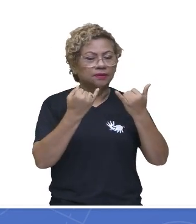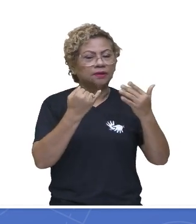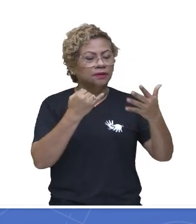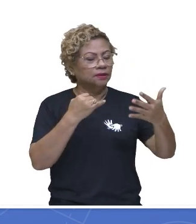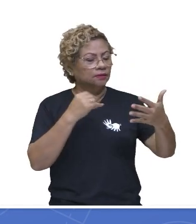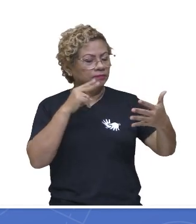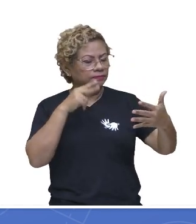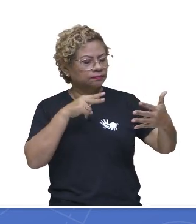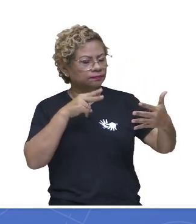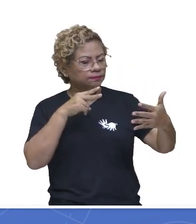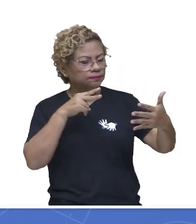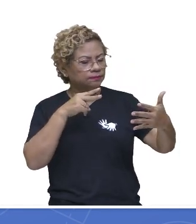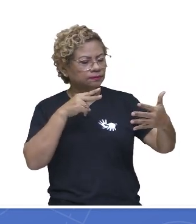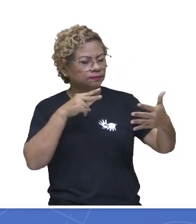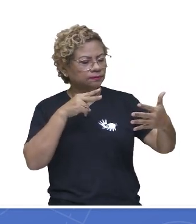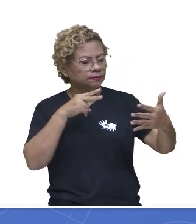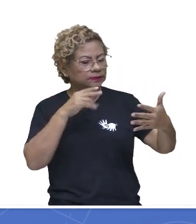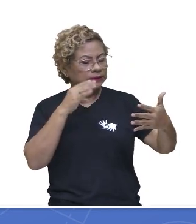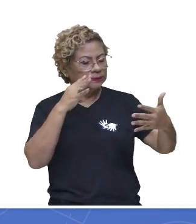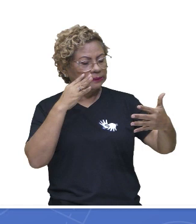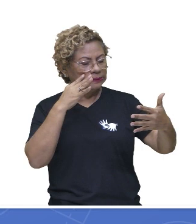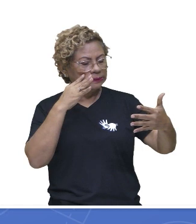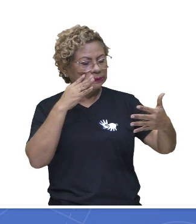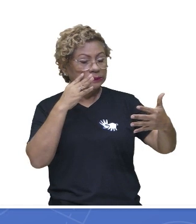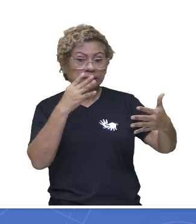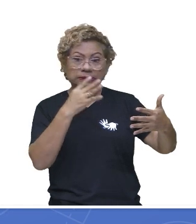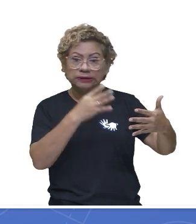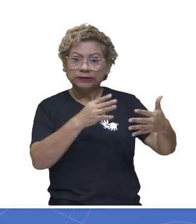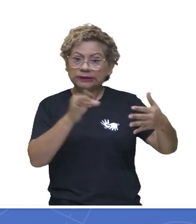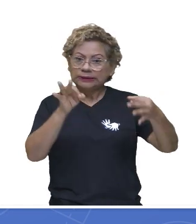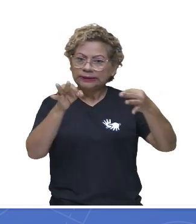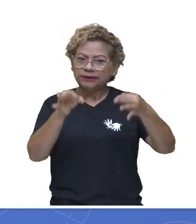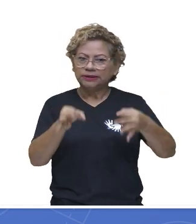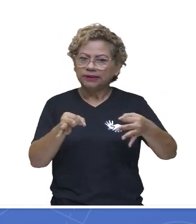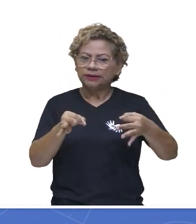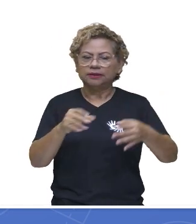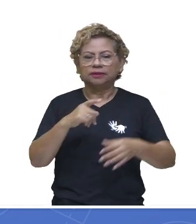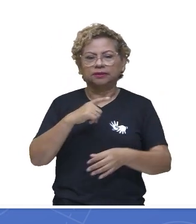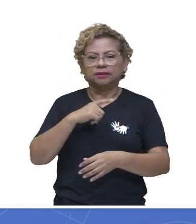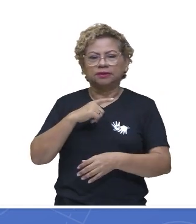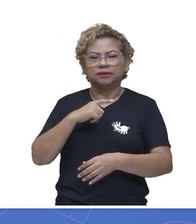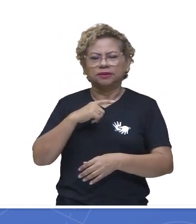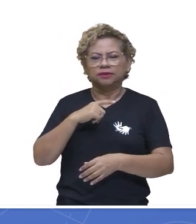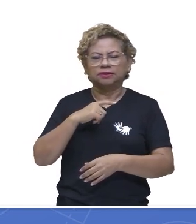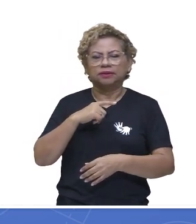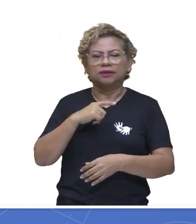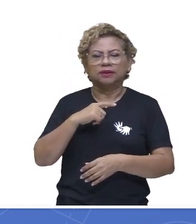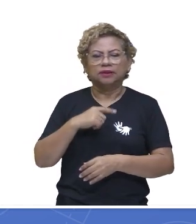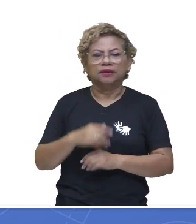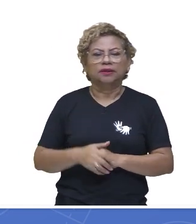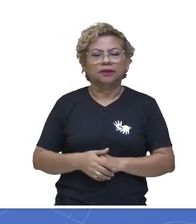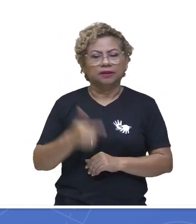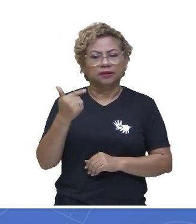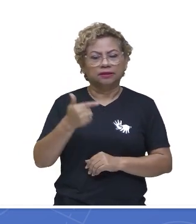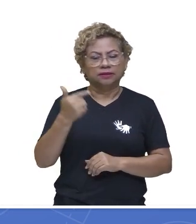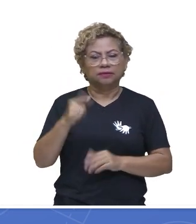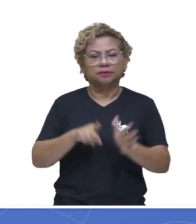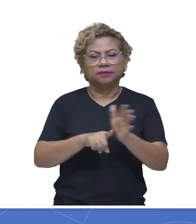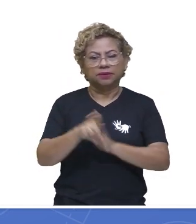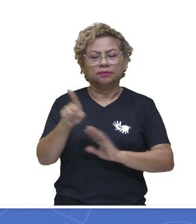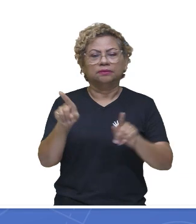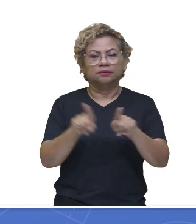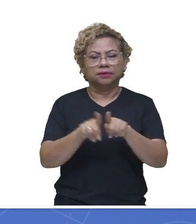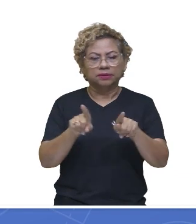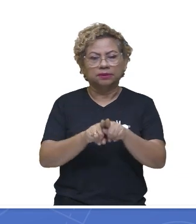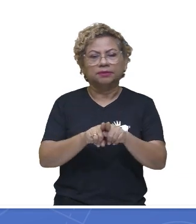responder apenas com os conceitos que nós vimos aqui. Essa é a questão 1. Temos a questão 2, diretor? Temos a questão 2 também, olha